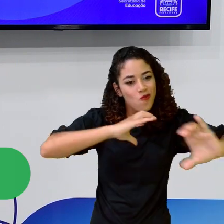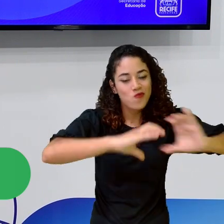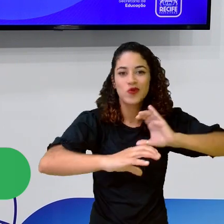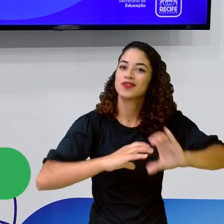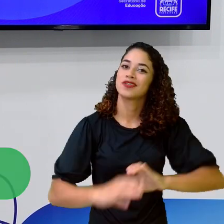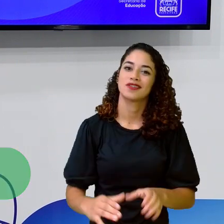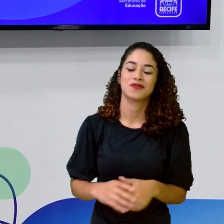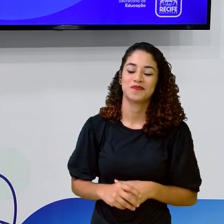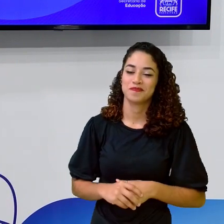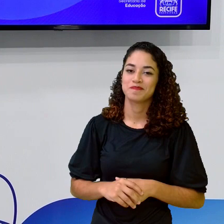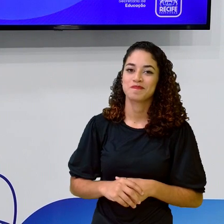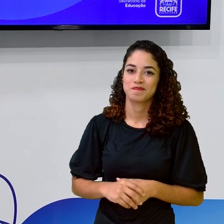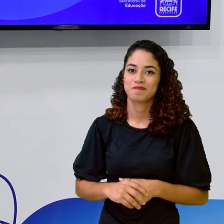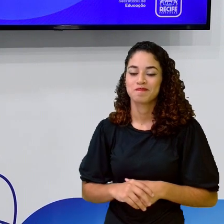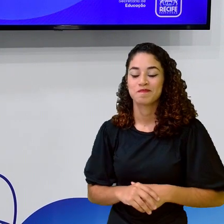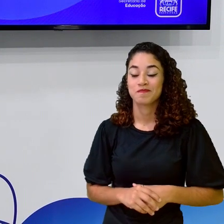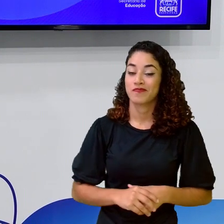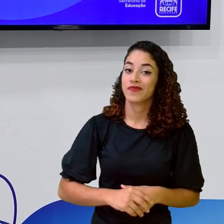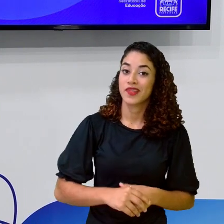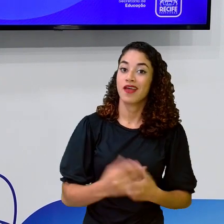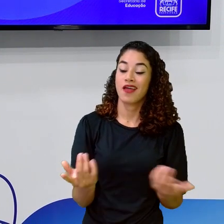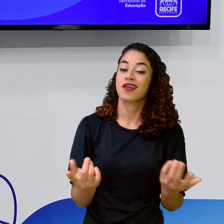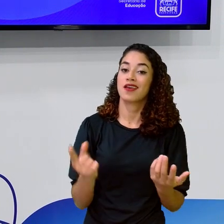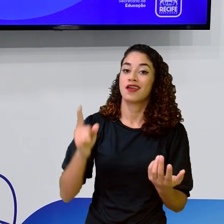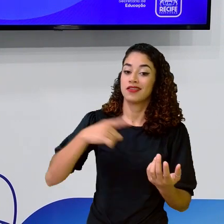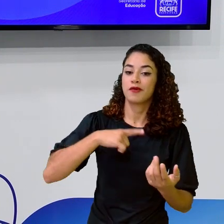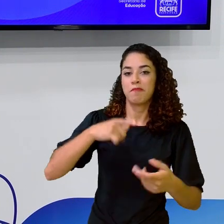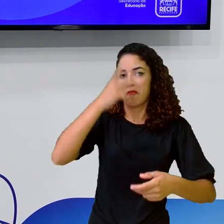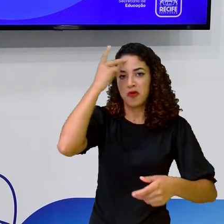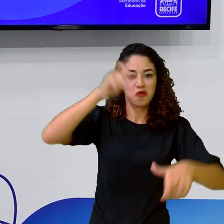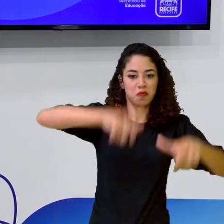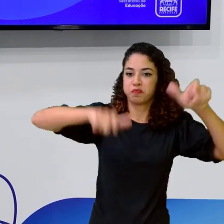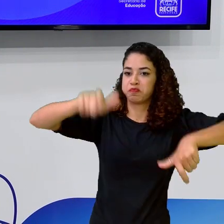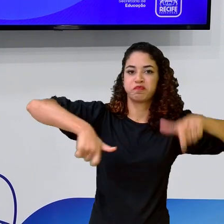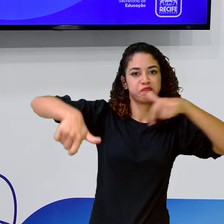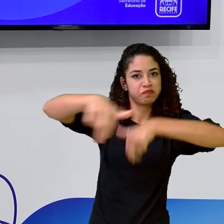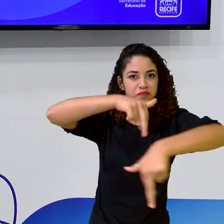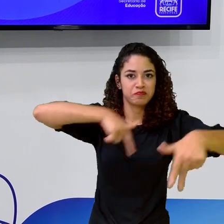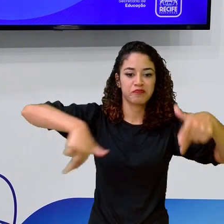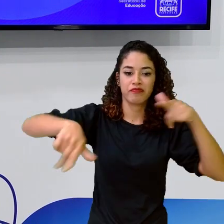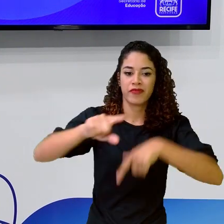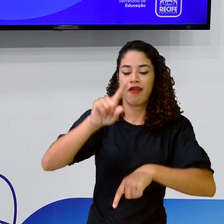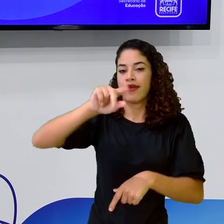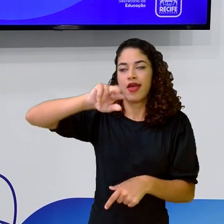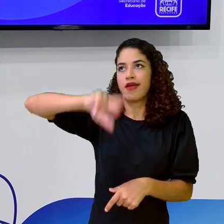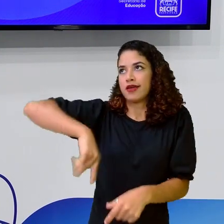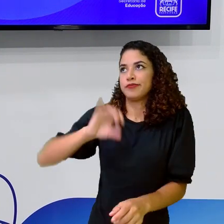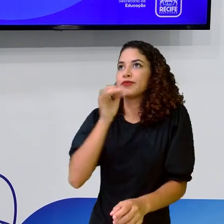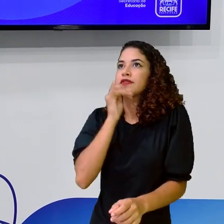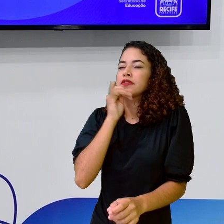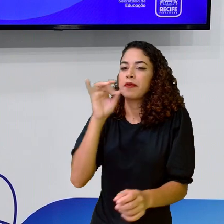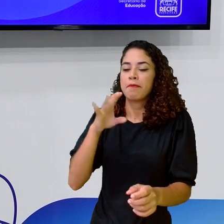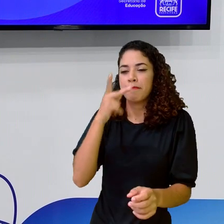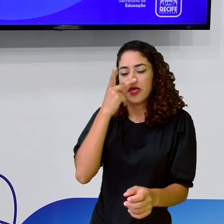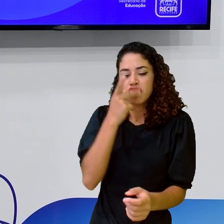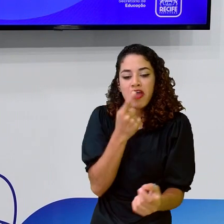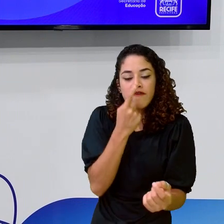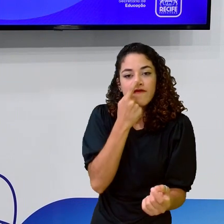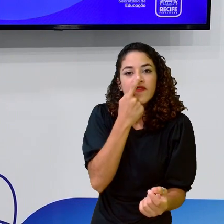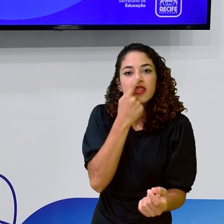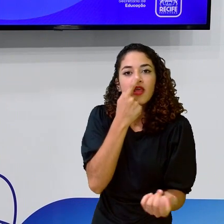nosso a comunicação entre as pessoas, não só próximas, mas também de forma